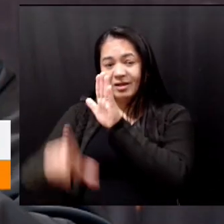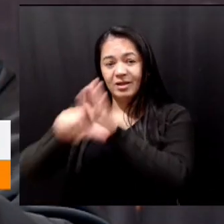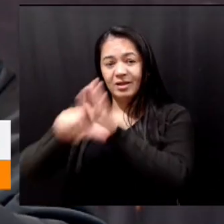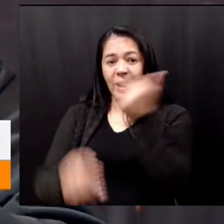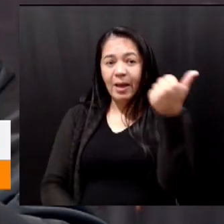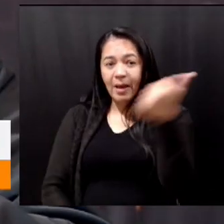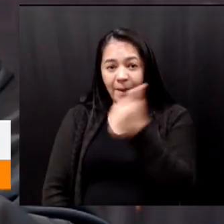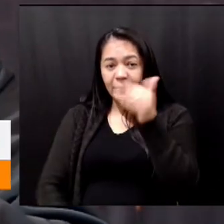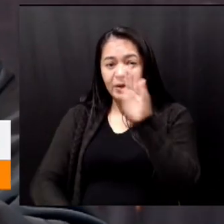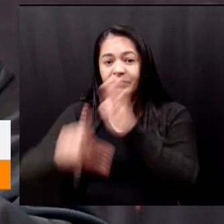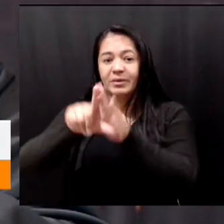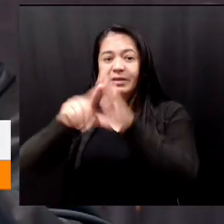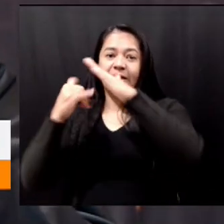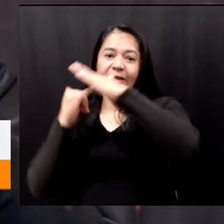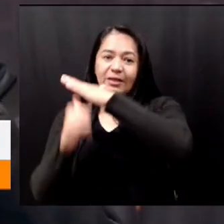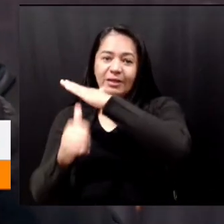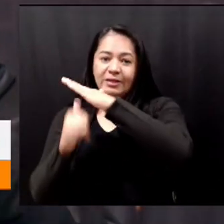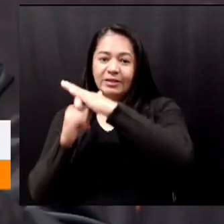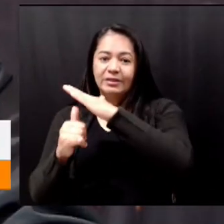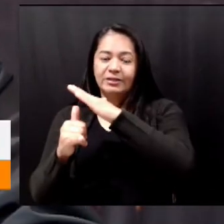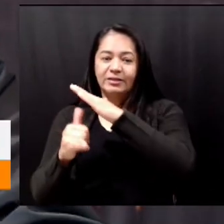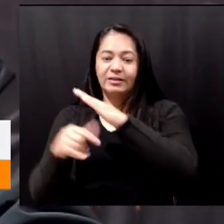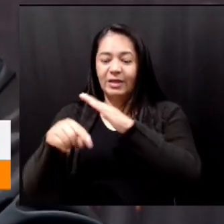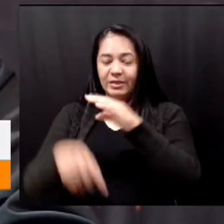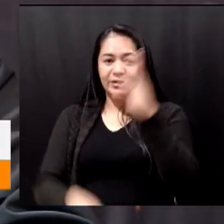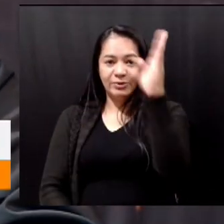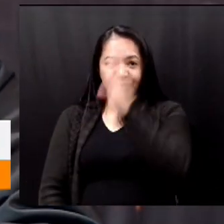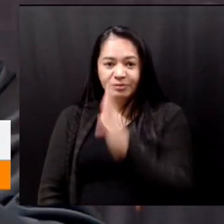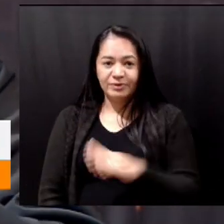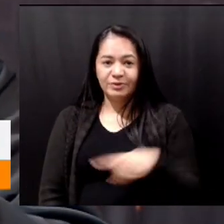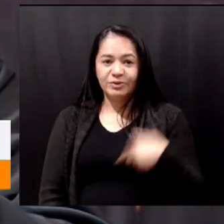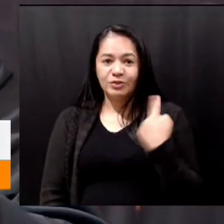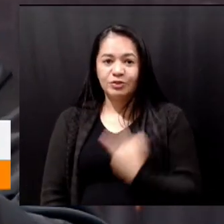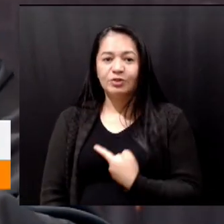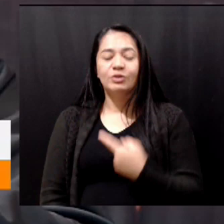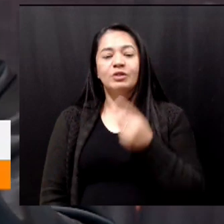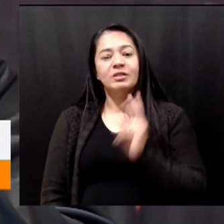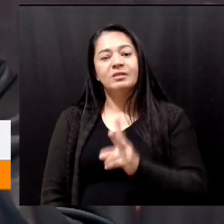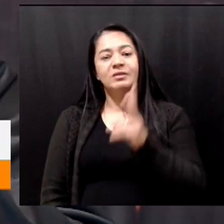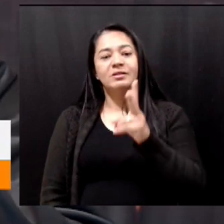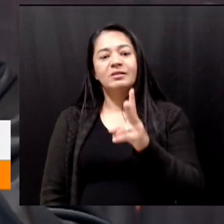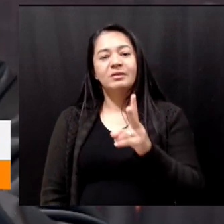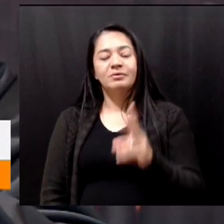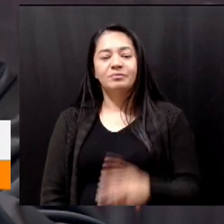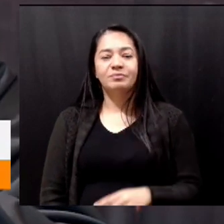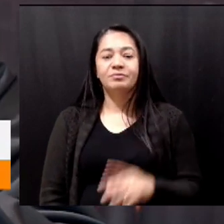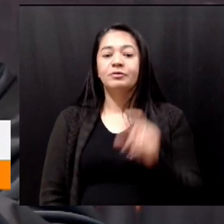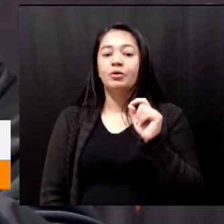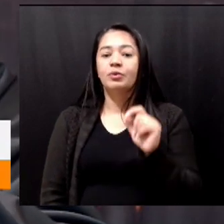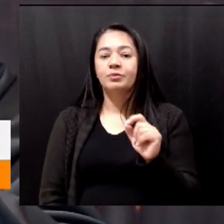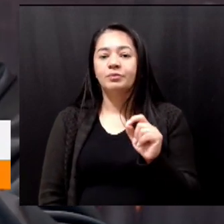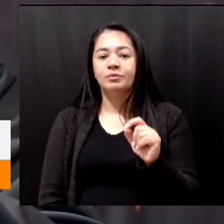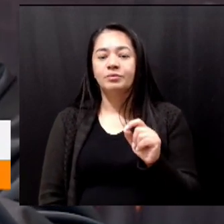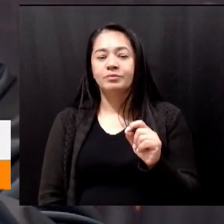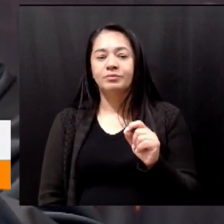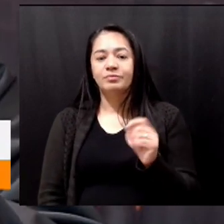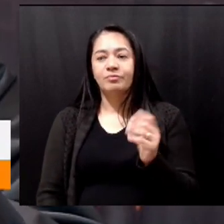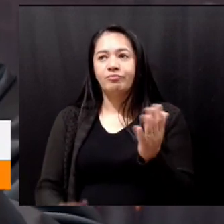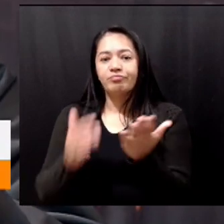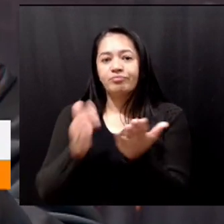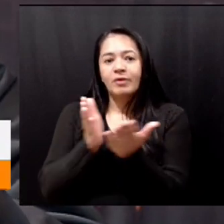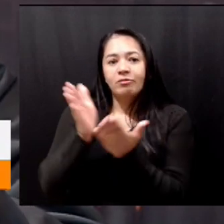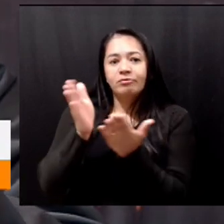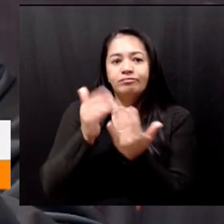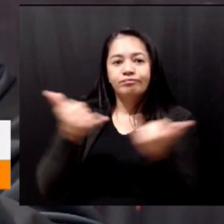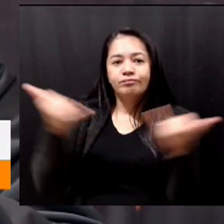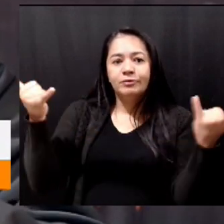startups formalizada no Brasil, né? Sim. Então a gente sempre na dianteira e naquela linha, né? A gente está vendo que as políticas